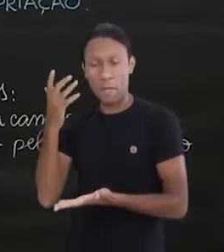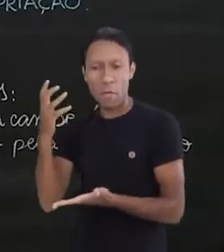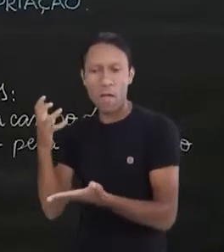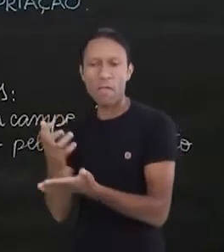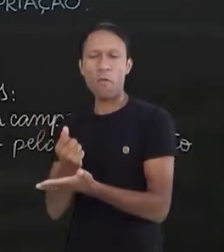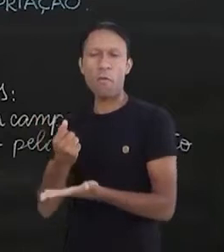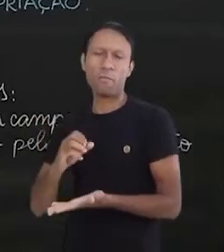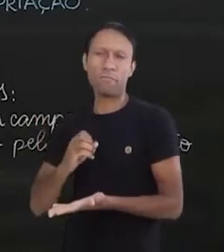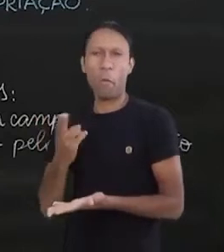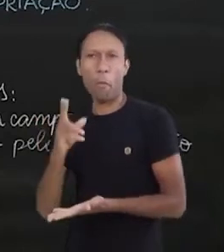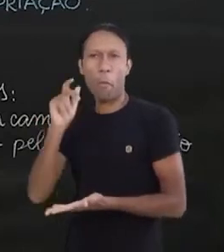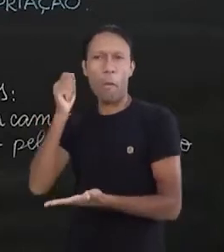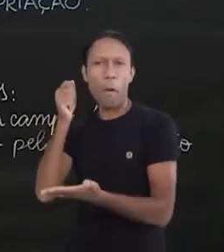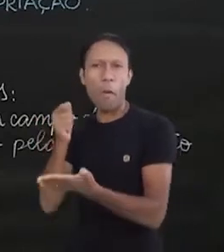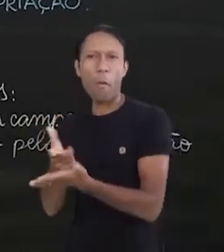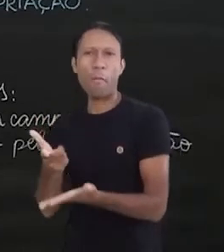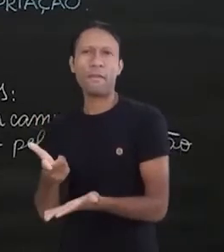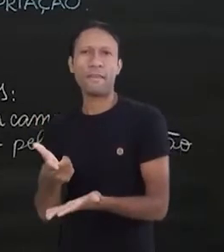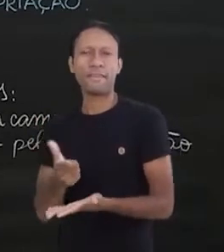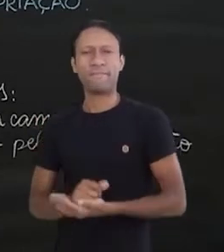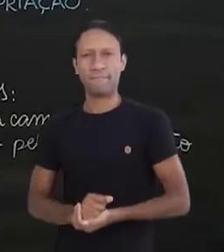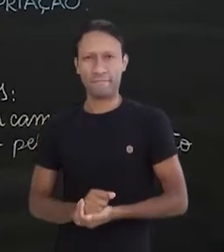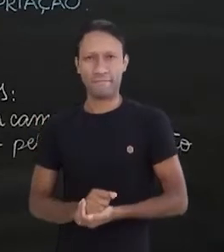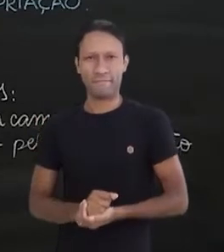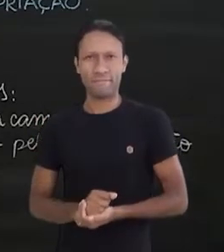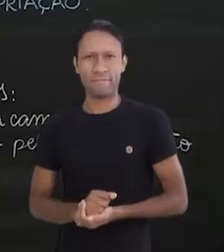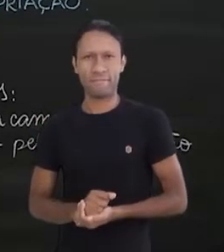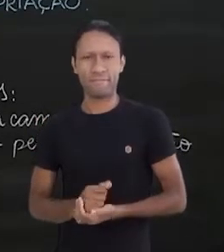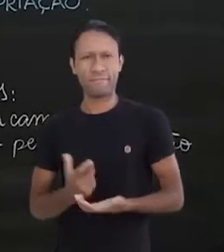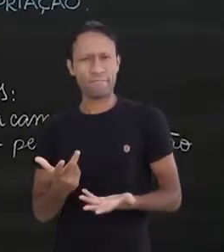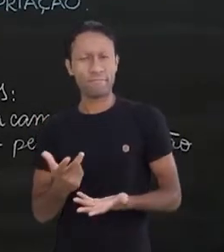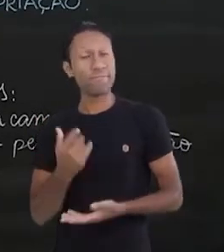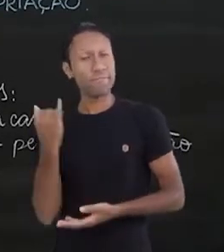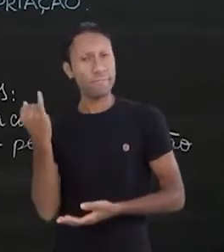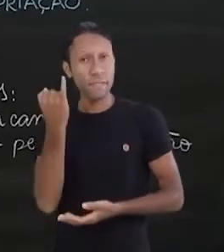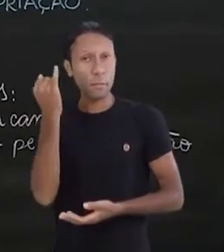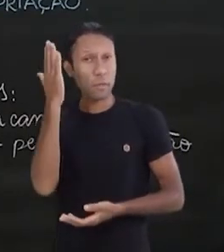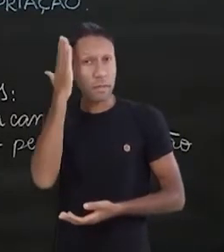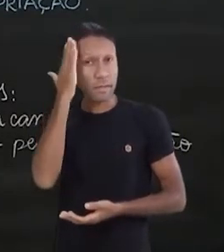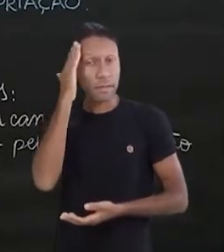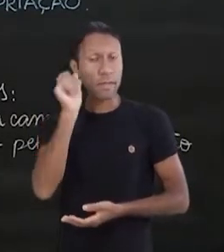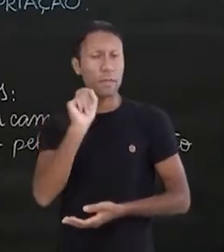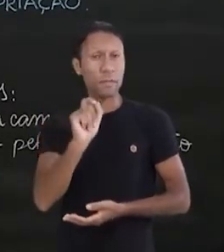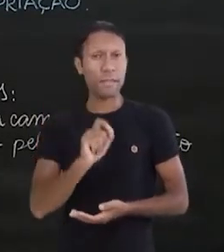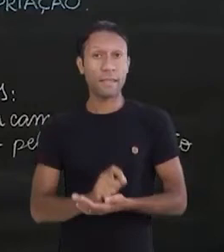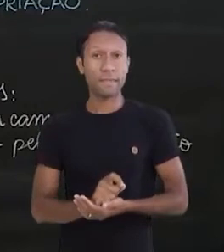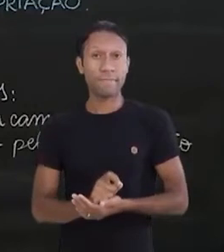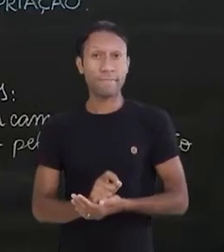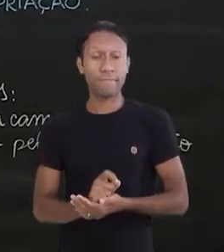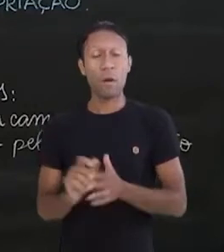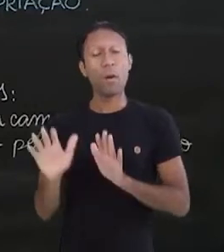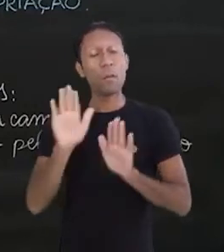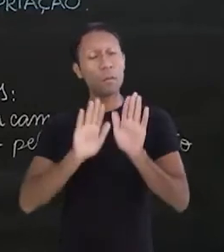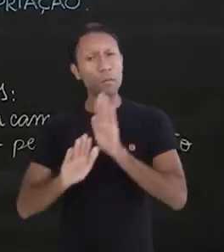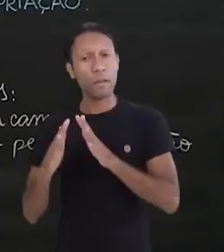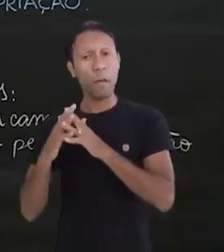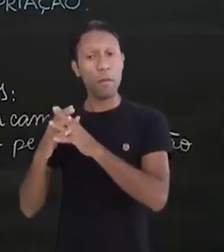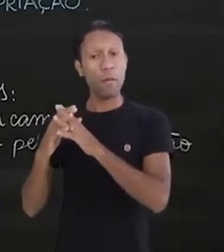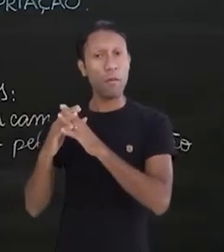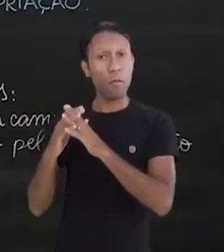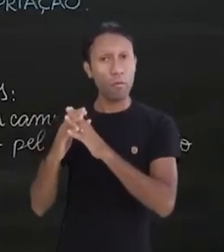de alguém que se apossou daquilo ali. É importante a gente lembrar de uma coisa aqui, não podemos